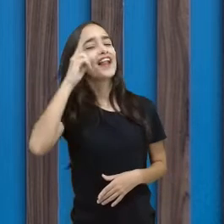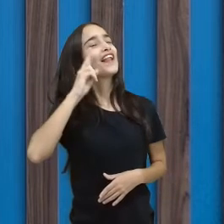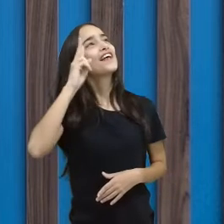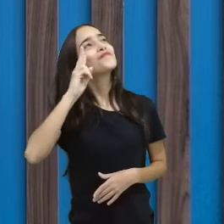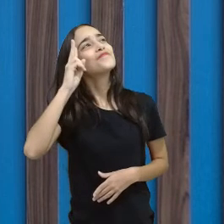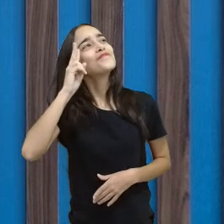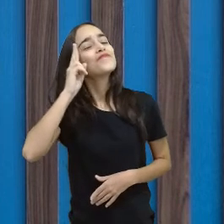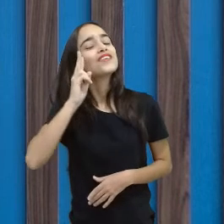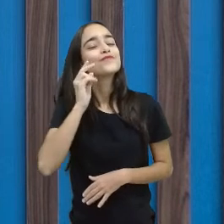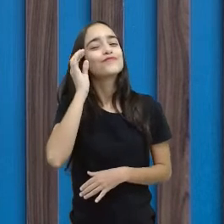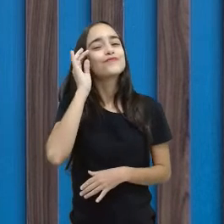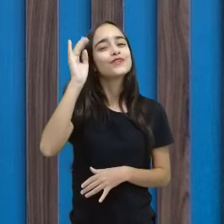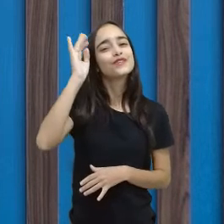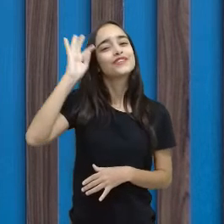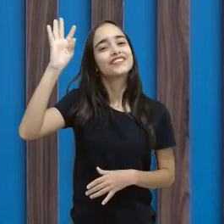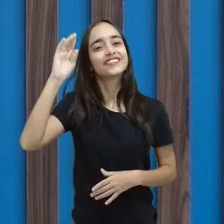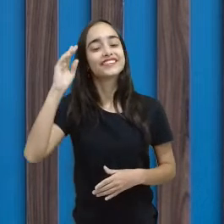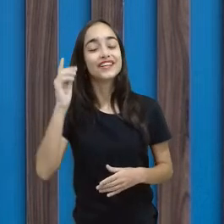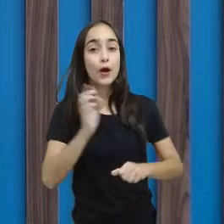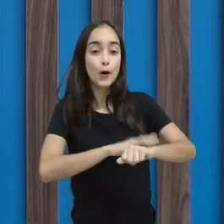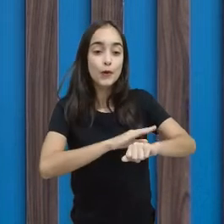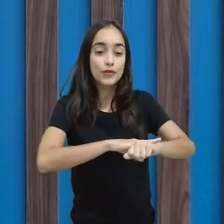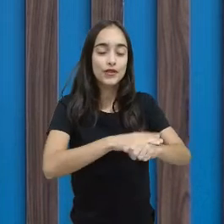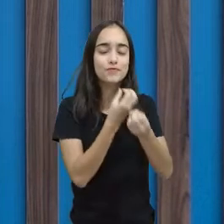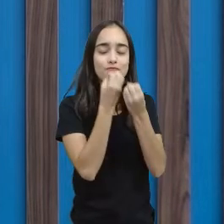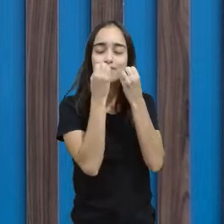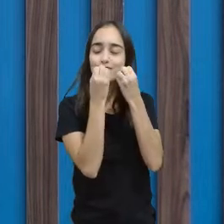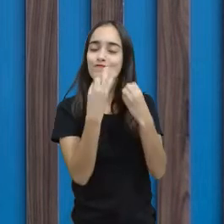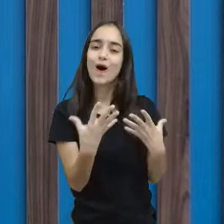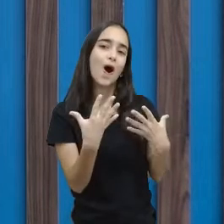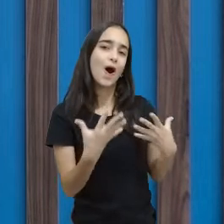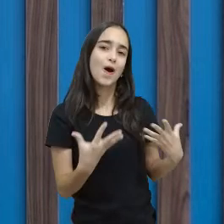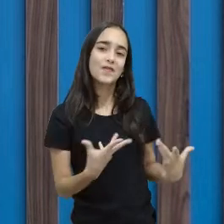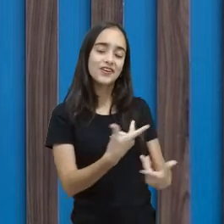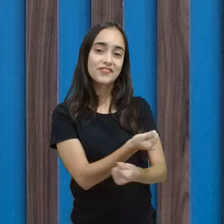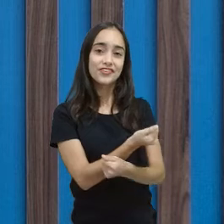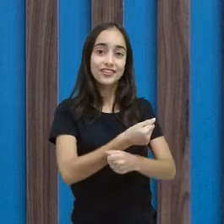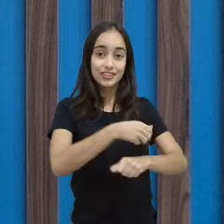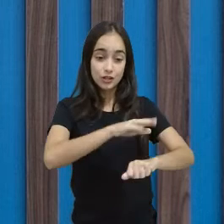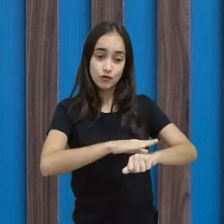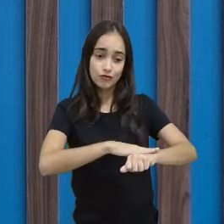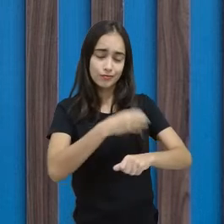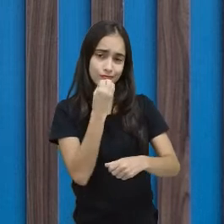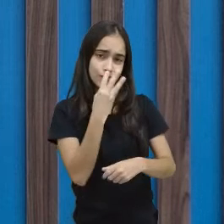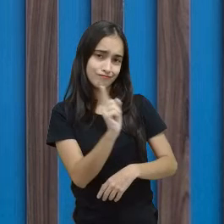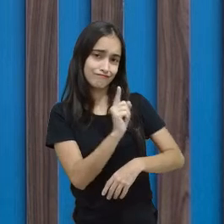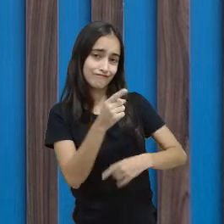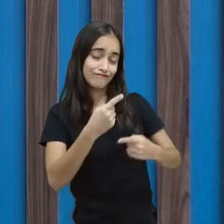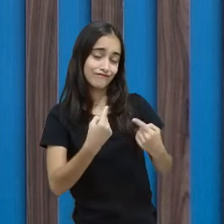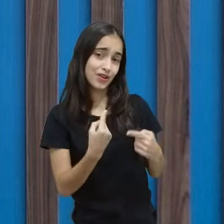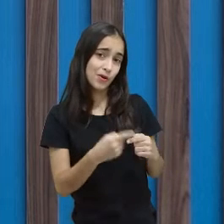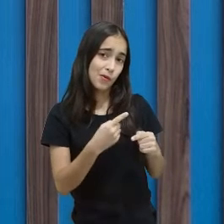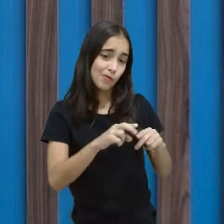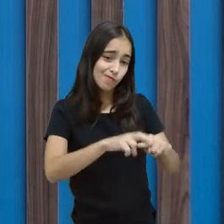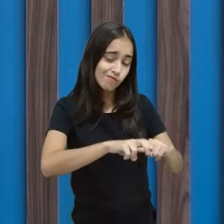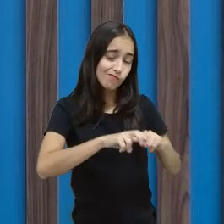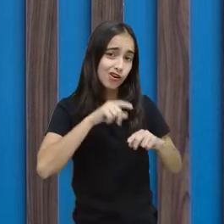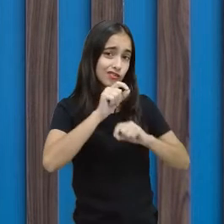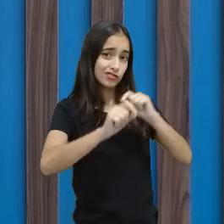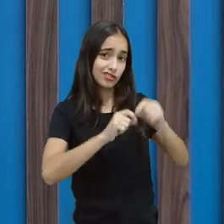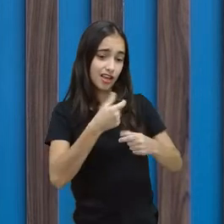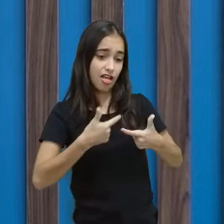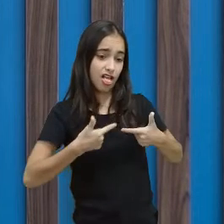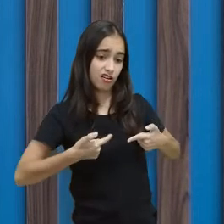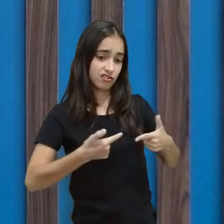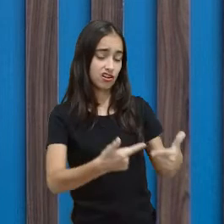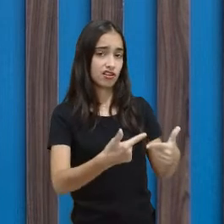relembrando essa época boa, né? Embora o tempo não seja tão bom, devido à guerra na Europa, que vai